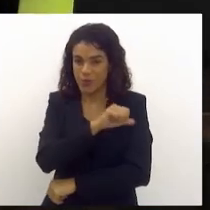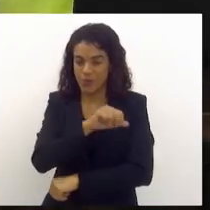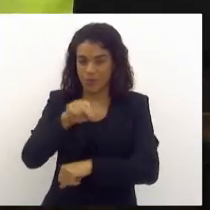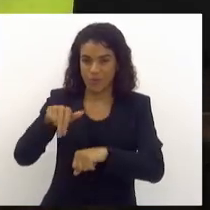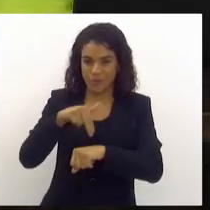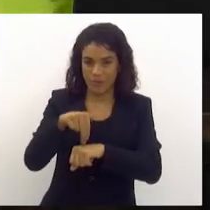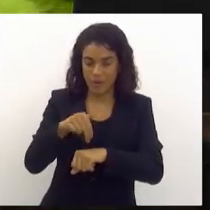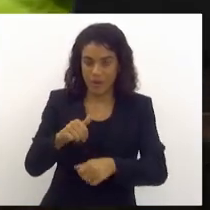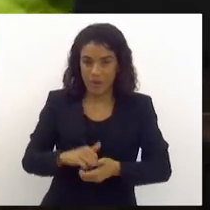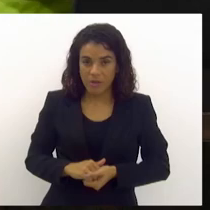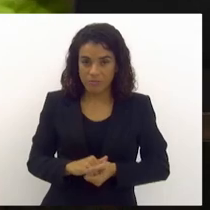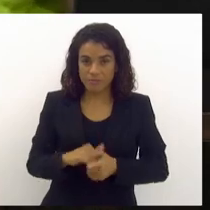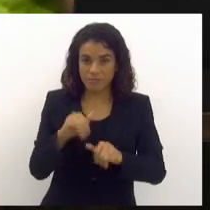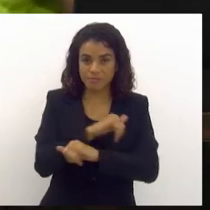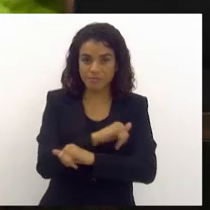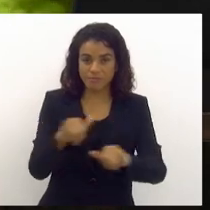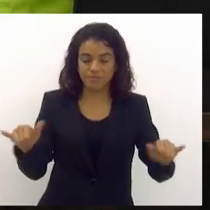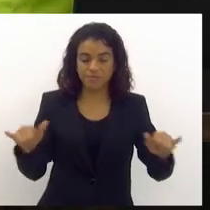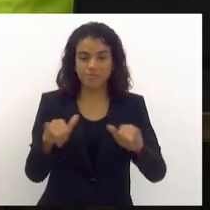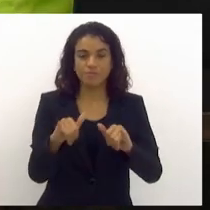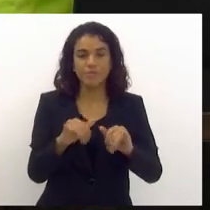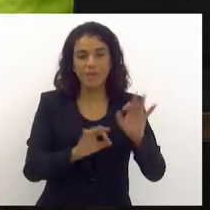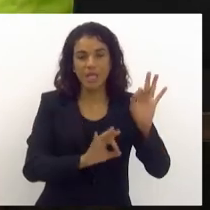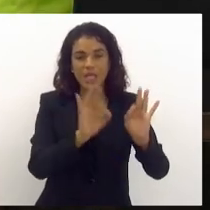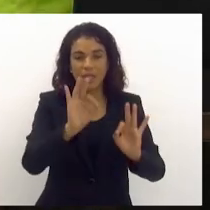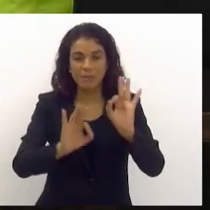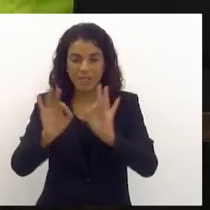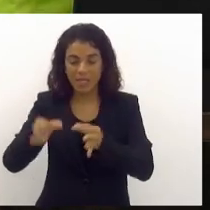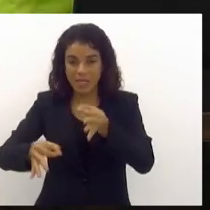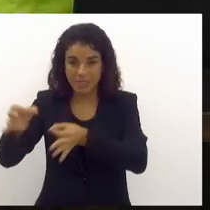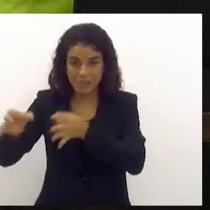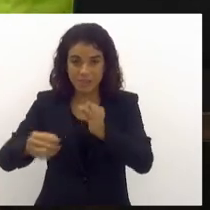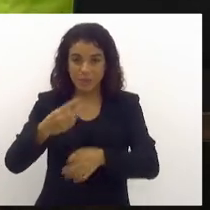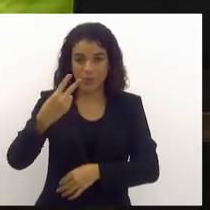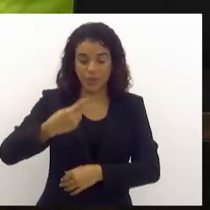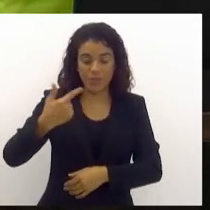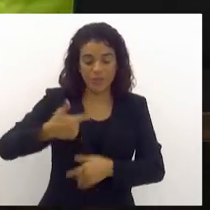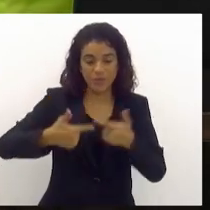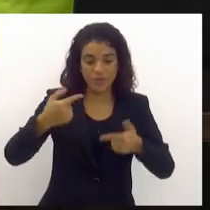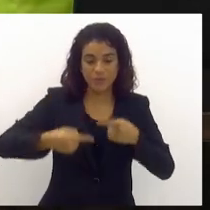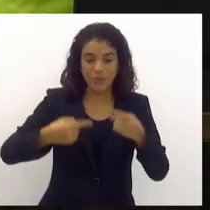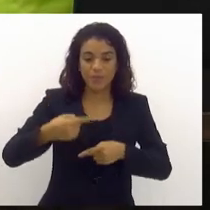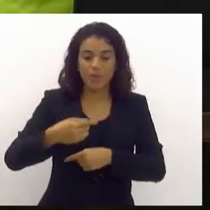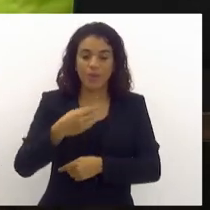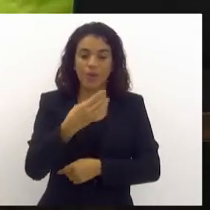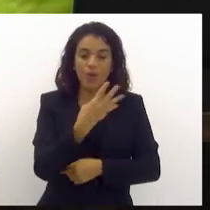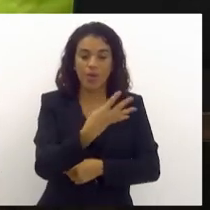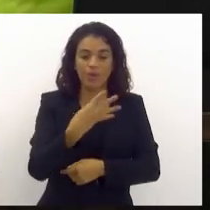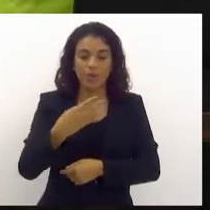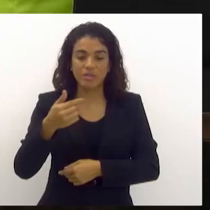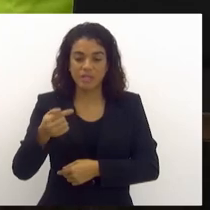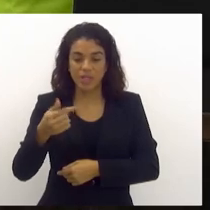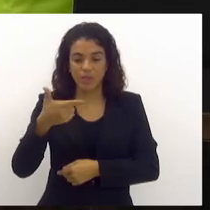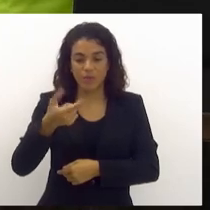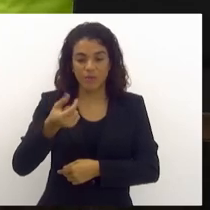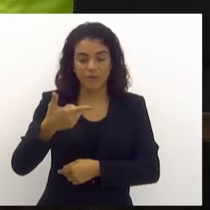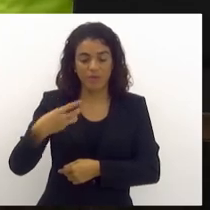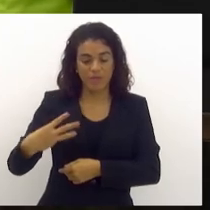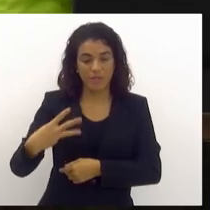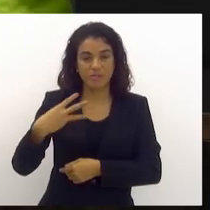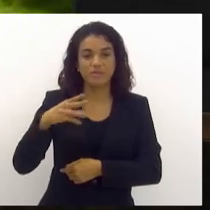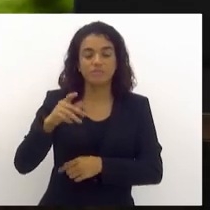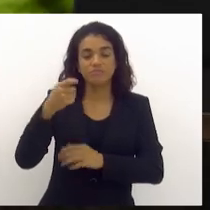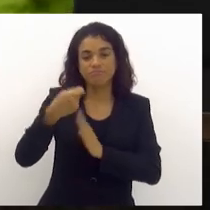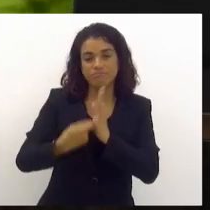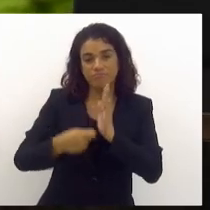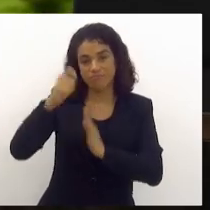Júnior. Anuncio, em tramitação ordinária em segunda discussão, projeto de lei número 447/2023, de